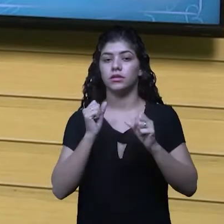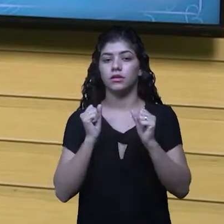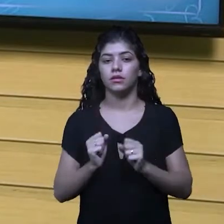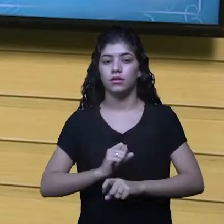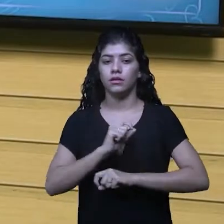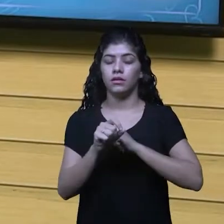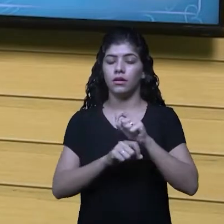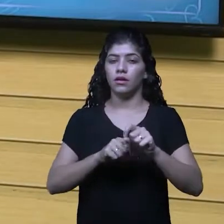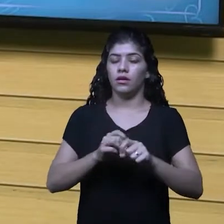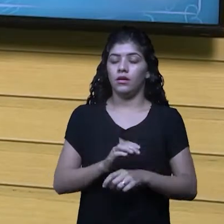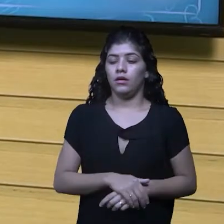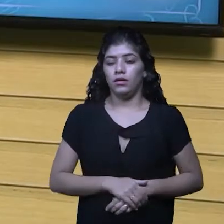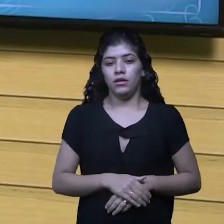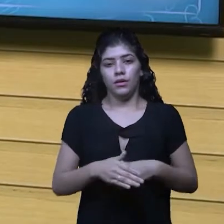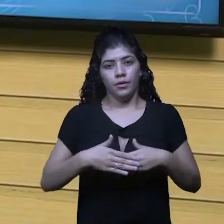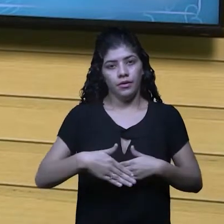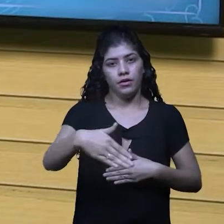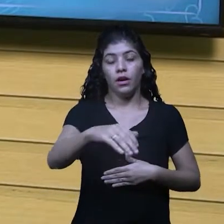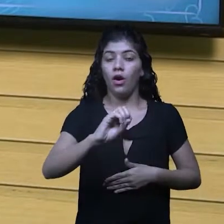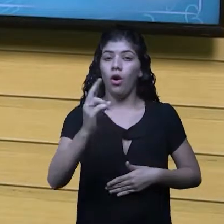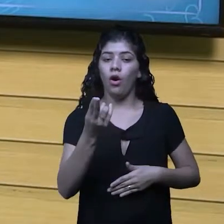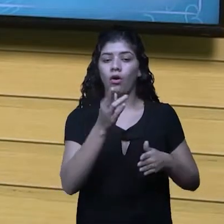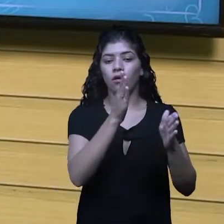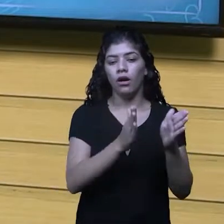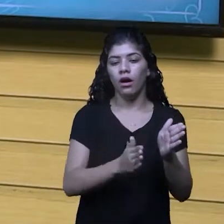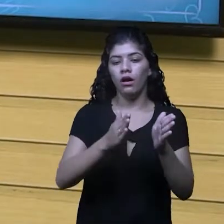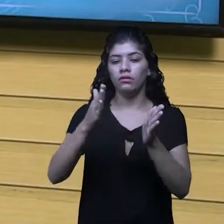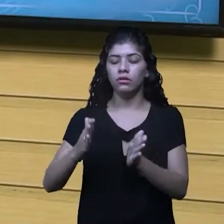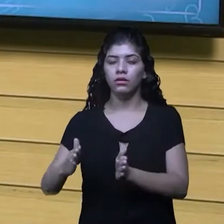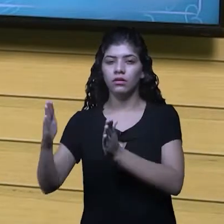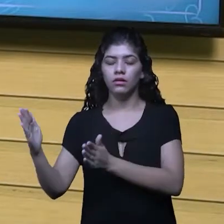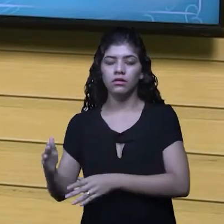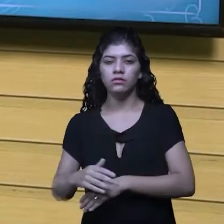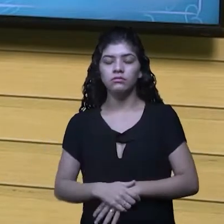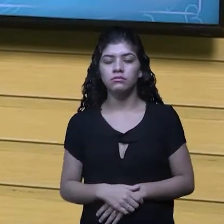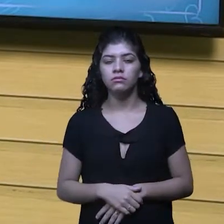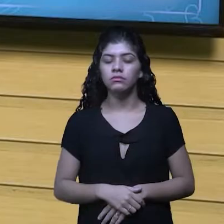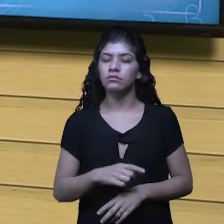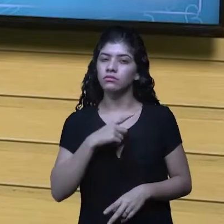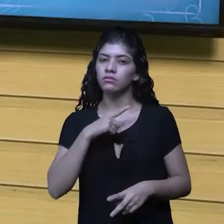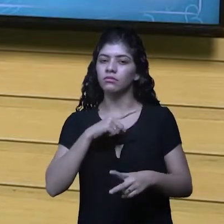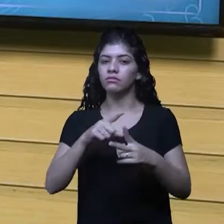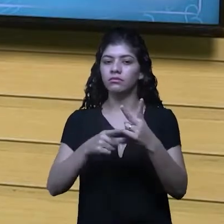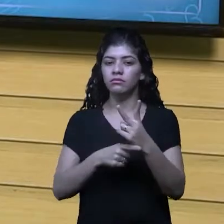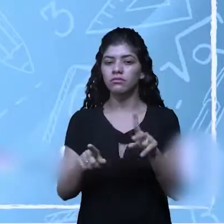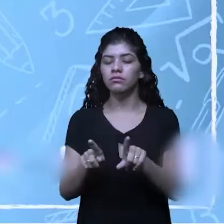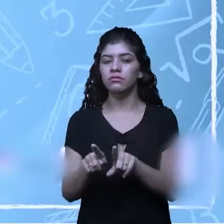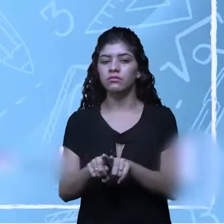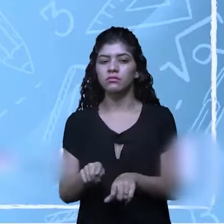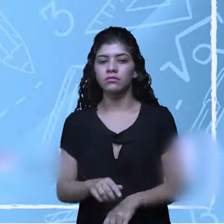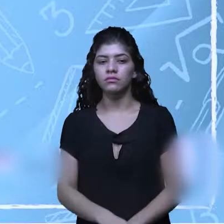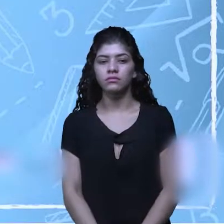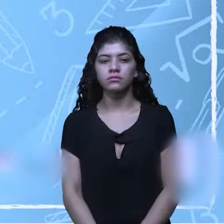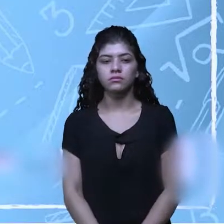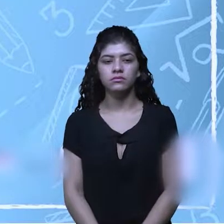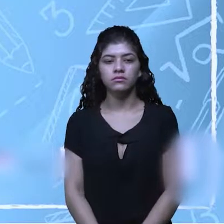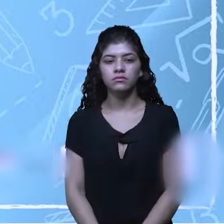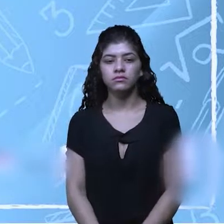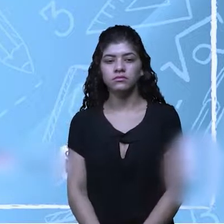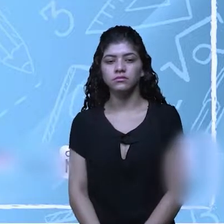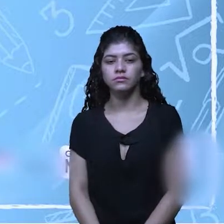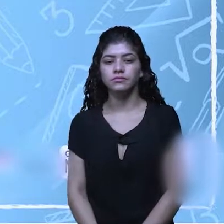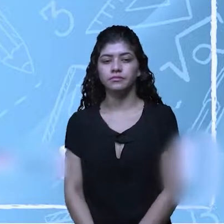ser alternada e contínua. Vocês não vão ver aqui, mas tem esses dois tipos também. Principais